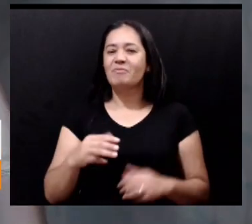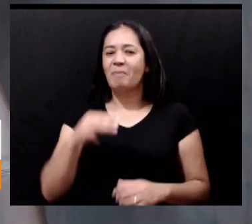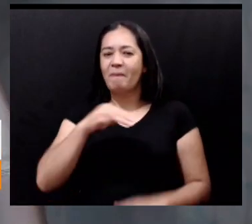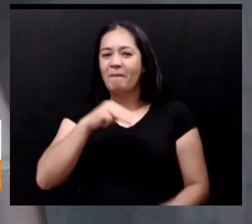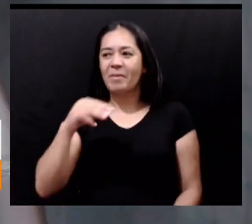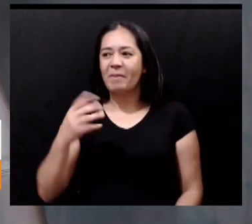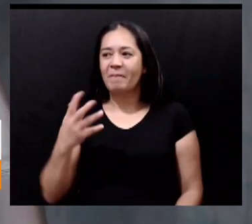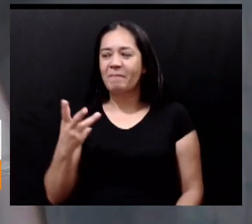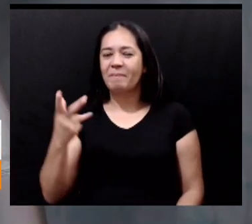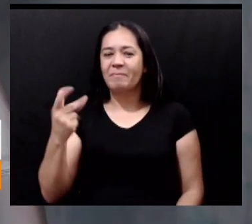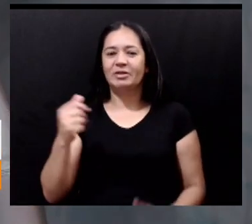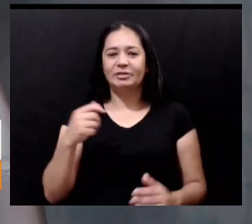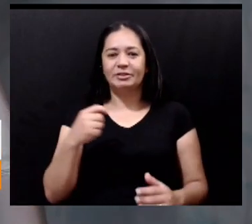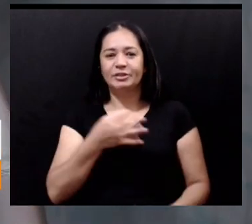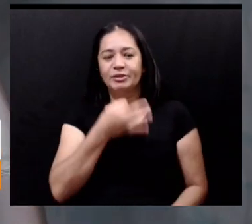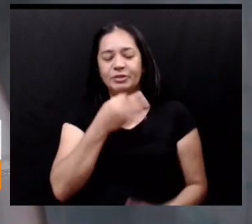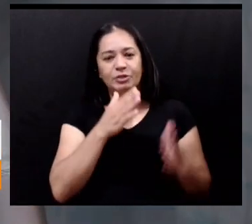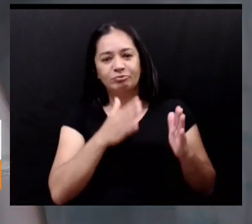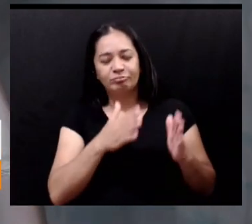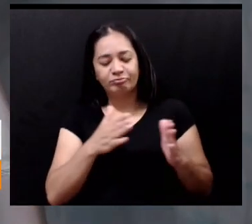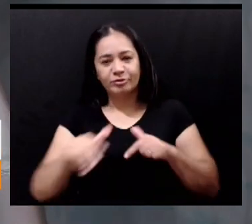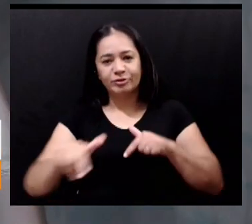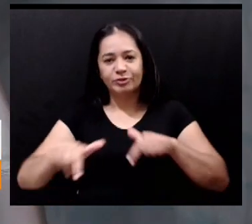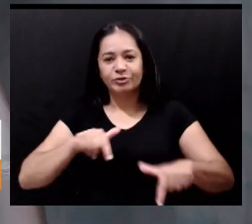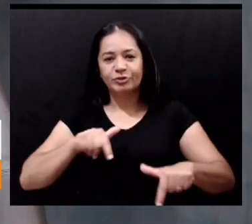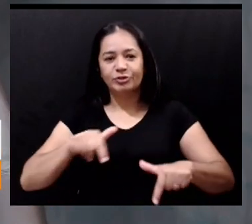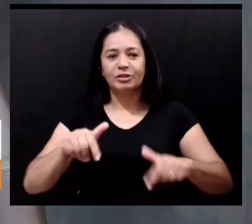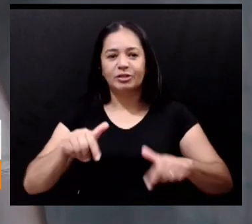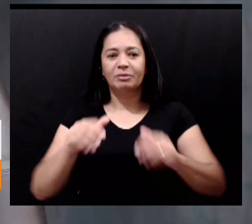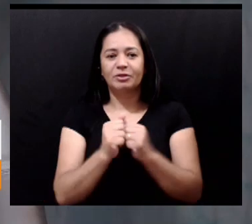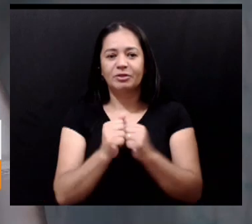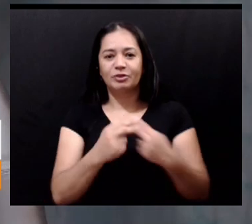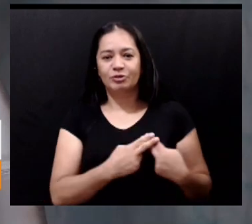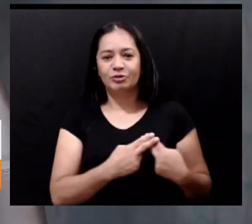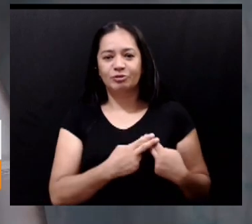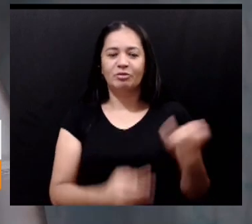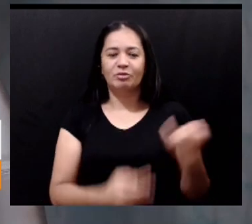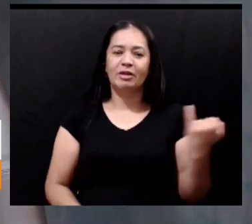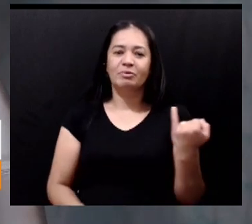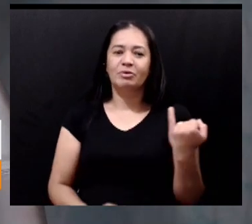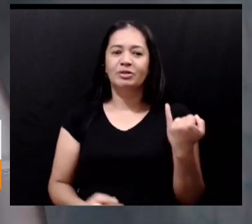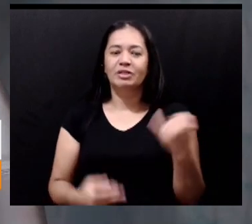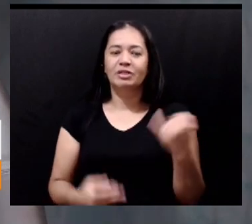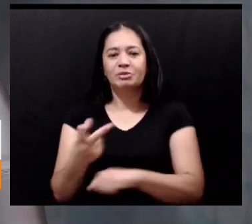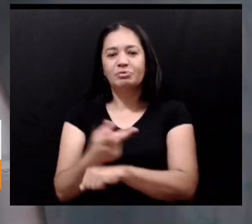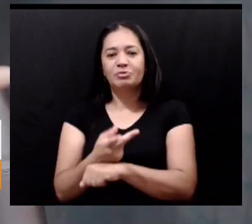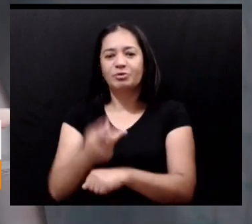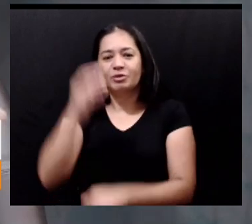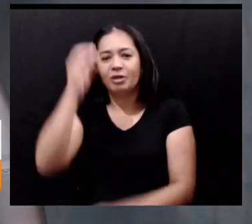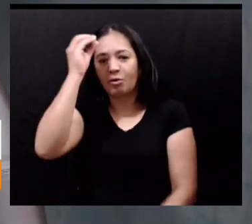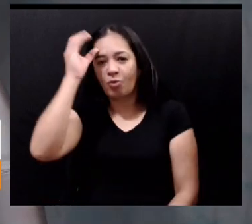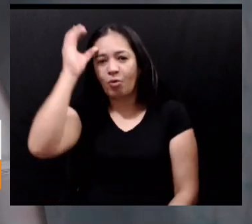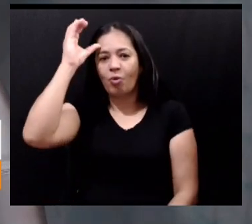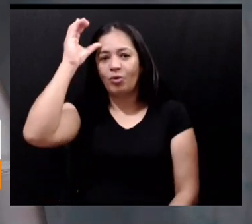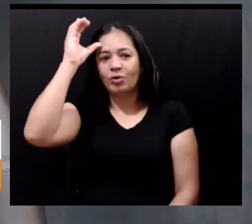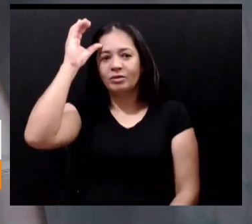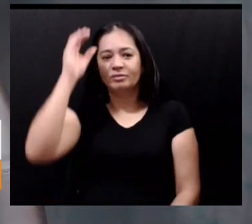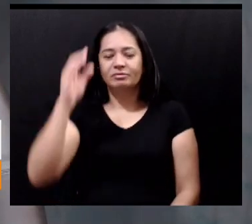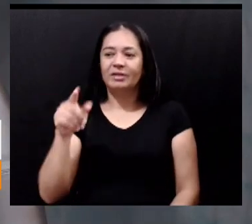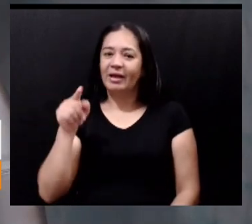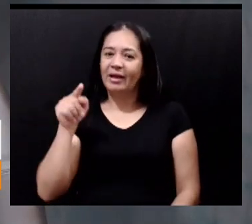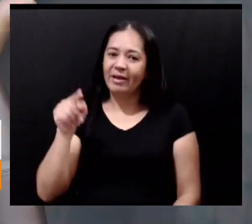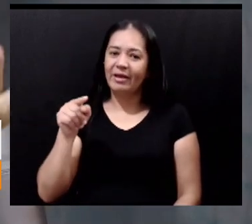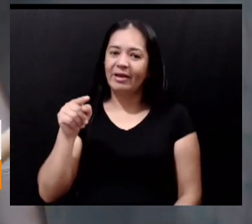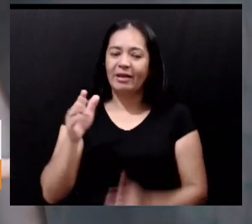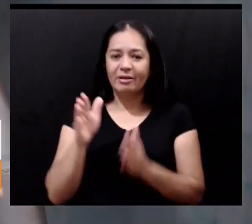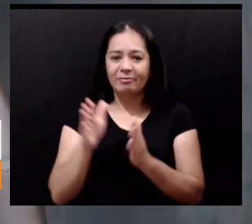processo de trabalho com o luto, como é importante a gente buscar esse conhecimento. Então, Marília é um caminho, né? A BMI